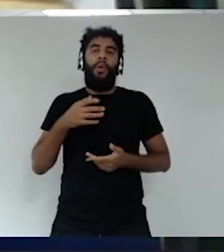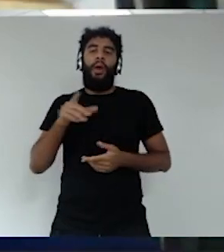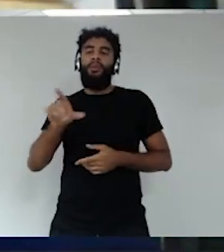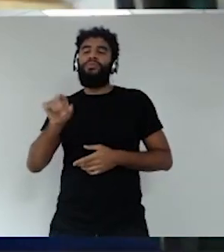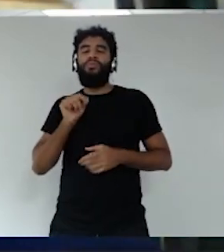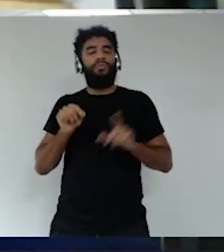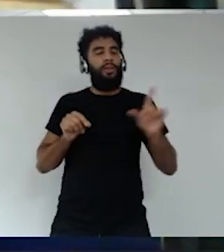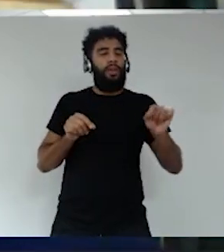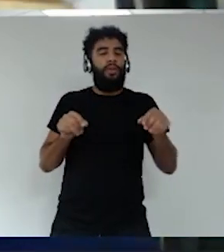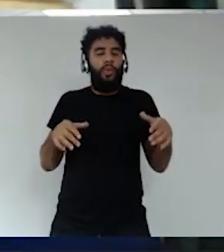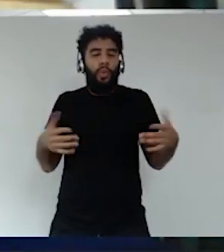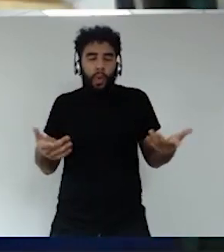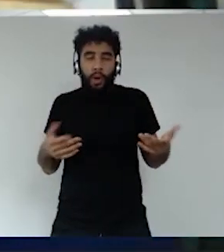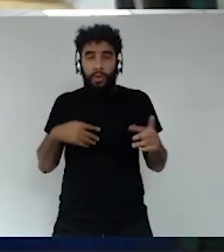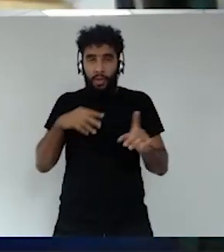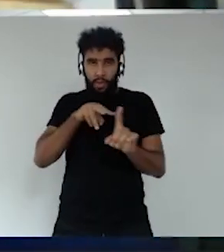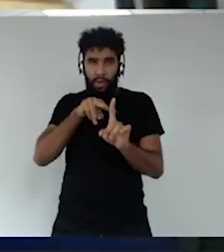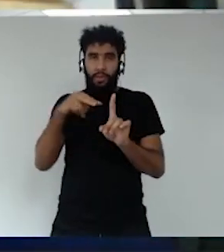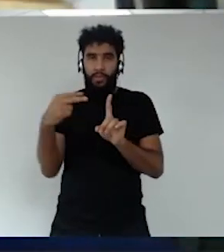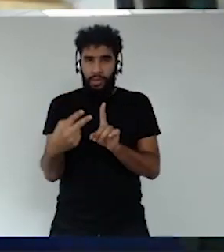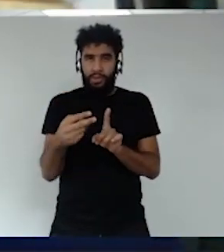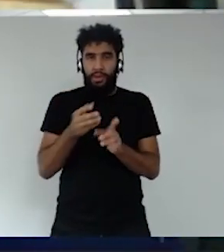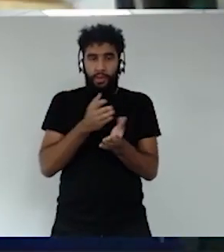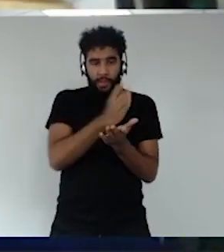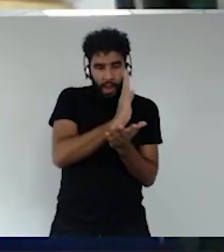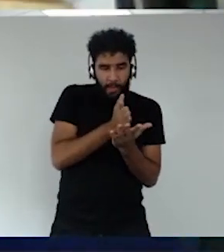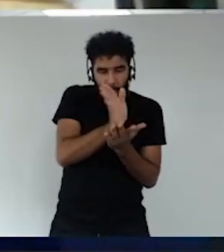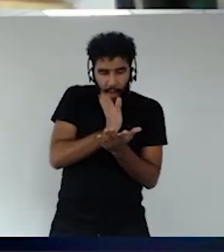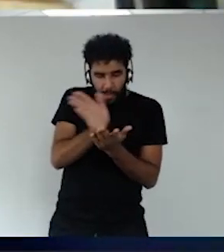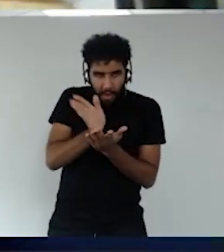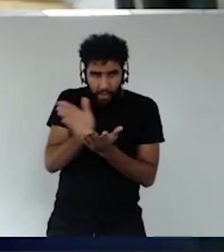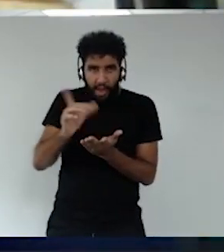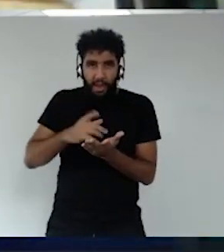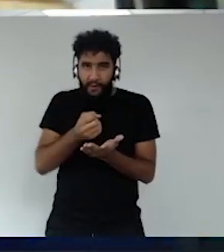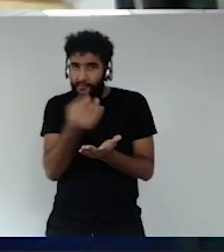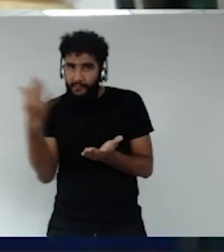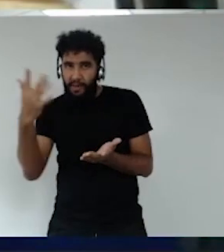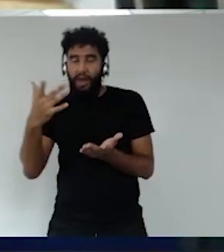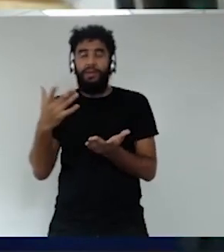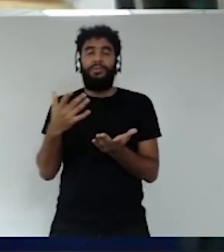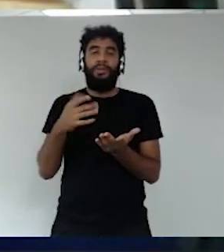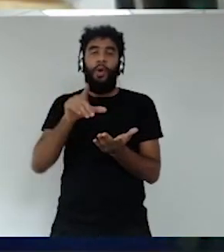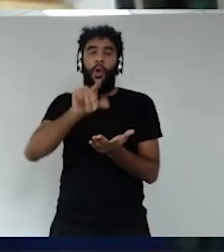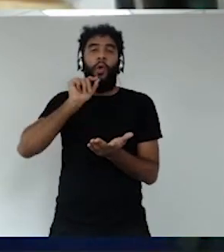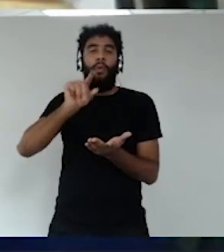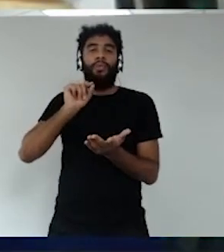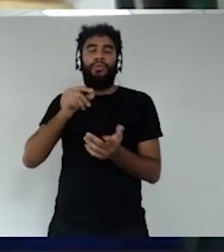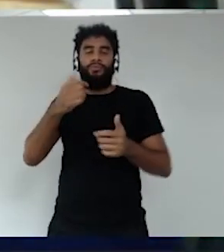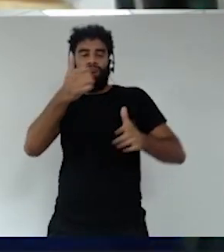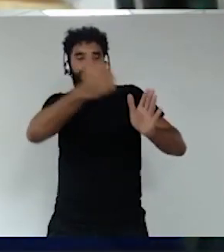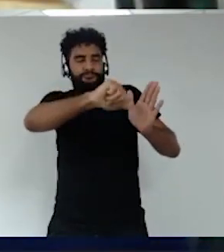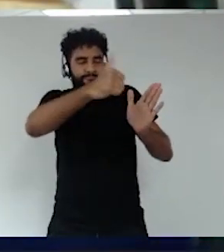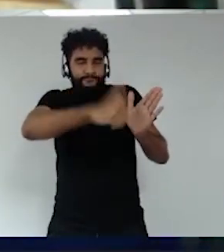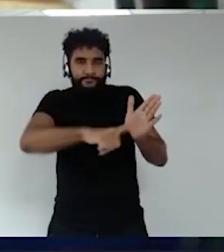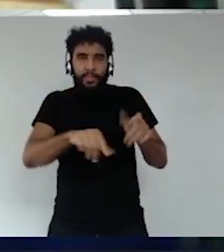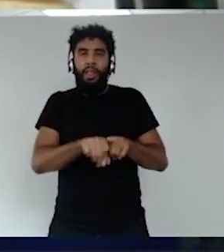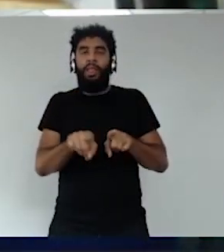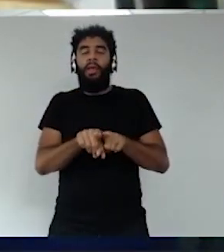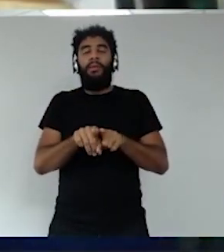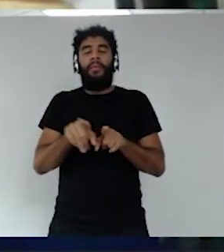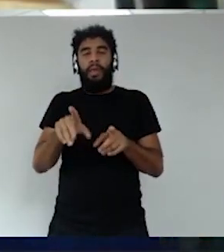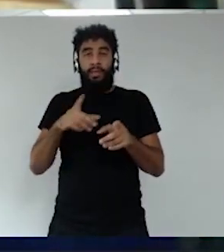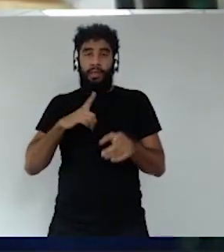uma perspectiva de justiça multiportas, em que as várias opções, os vários métodos são analisados, escutando-se